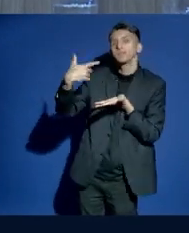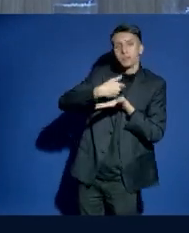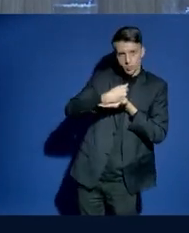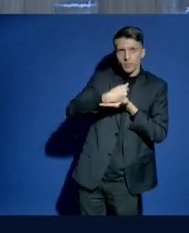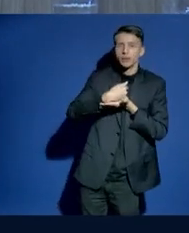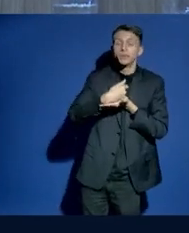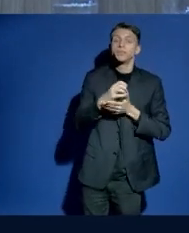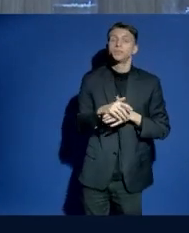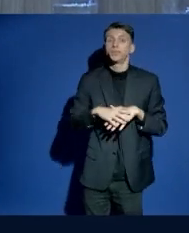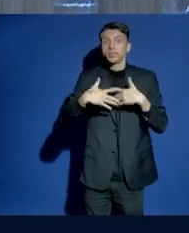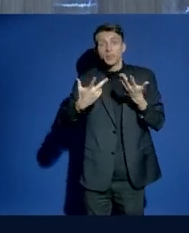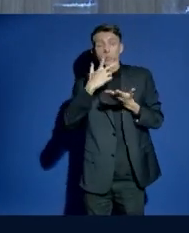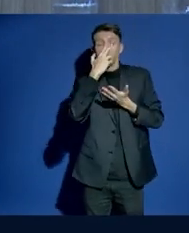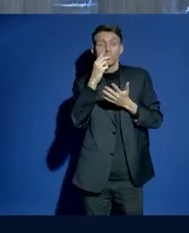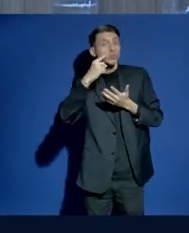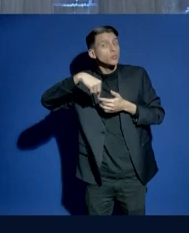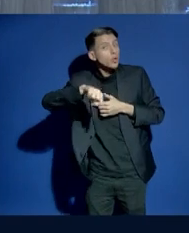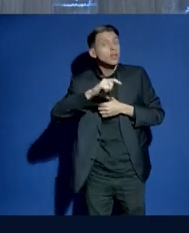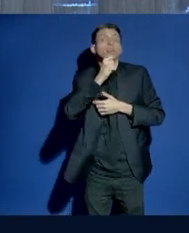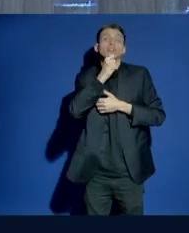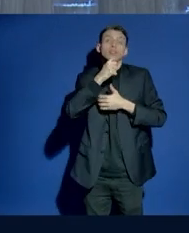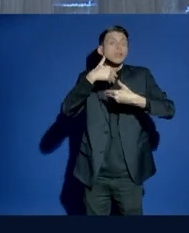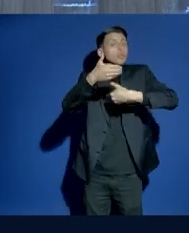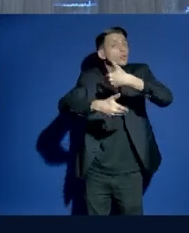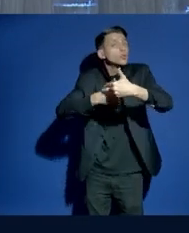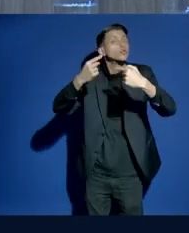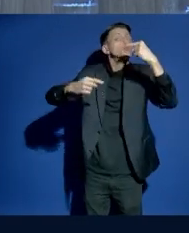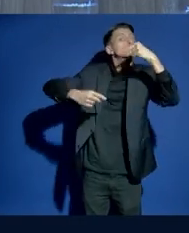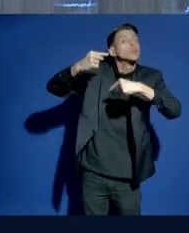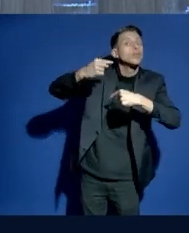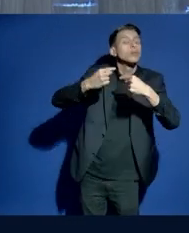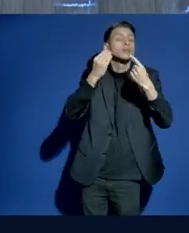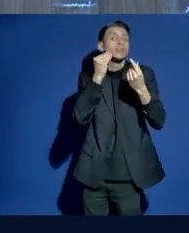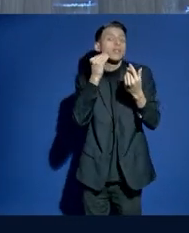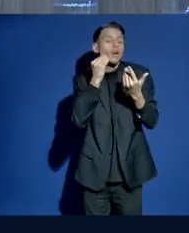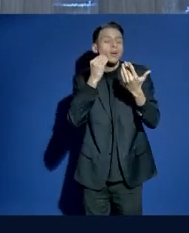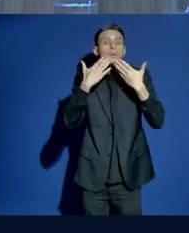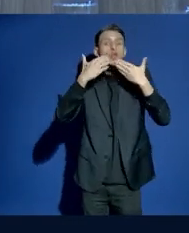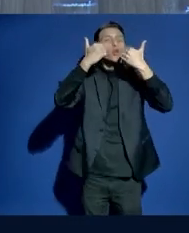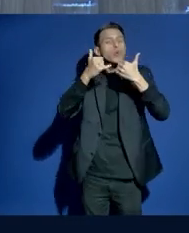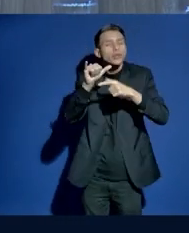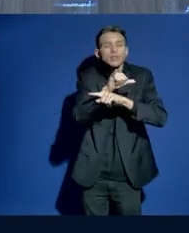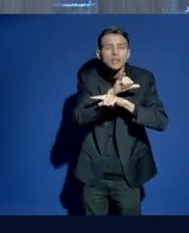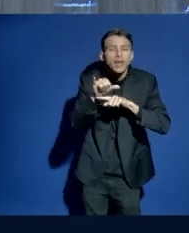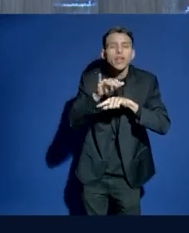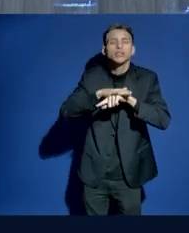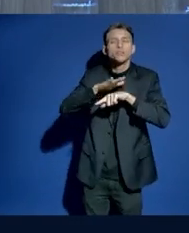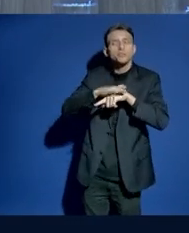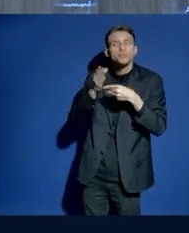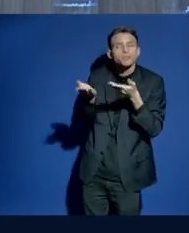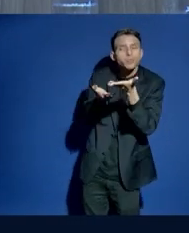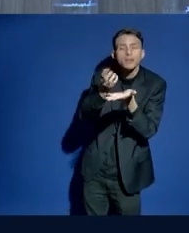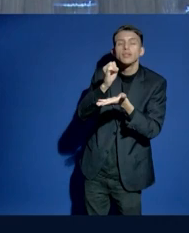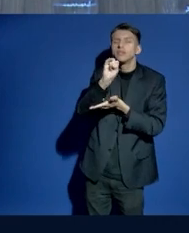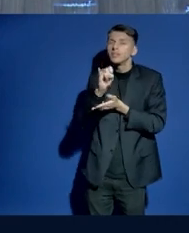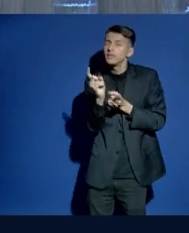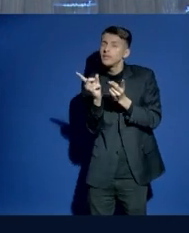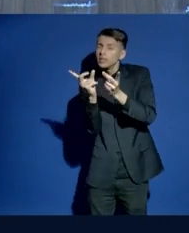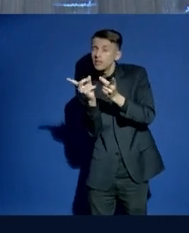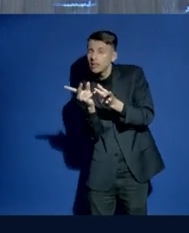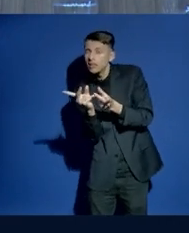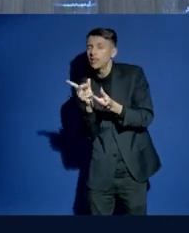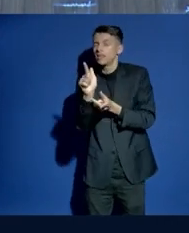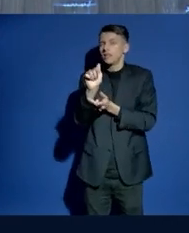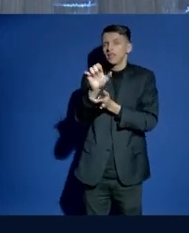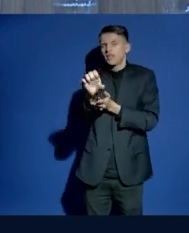o que nós estamos no meio das discussões Qual que é a melhor alternativa se se é líquido é fazer ou se é vender a gás